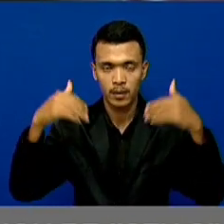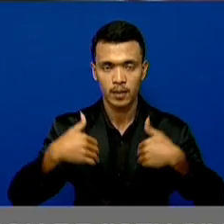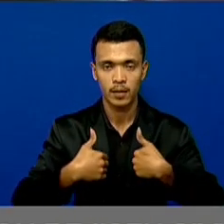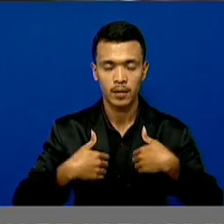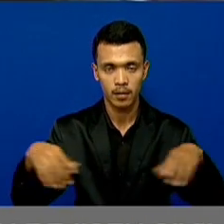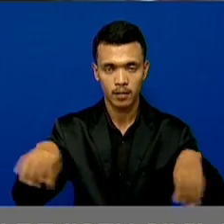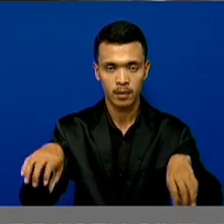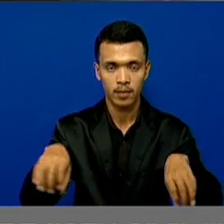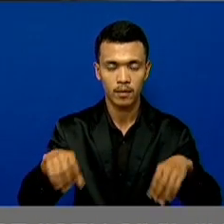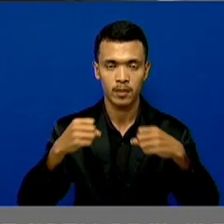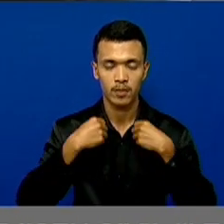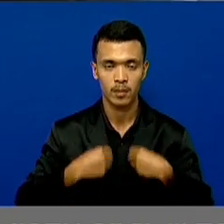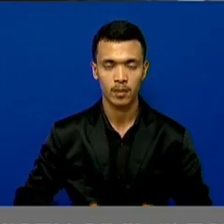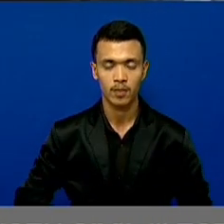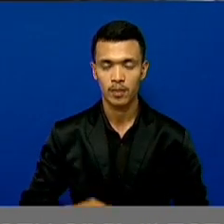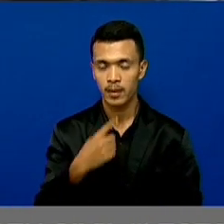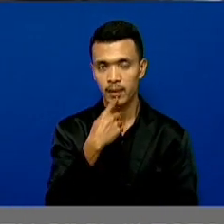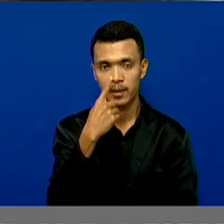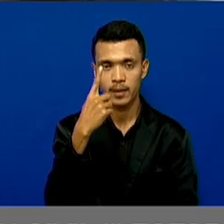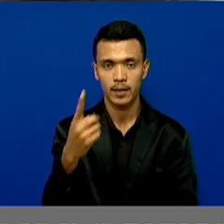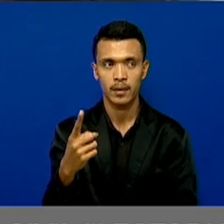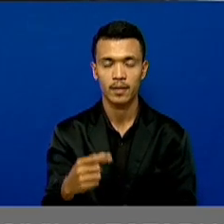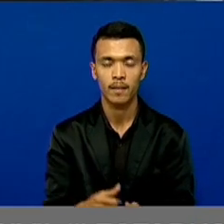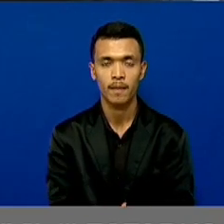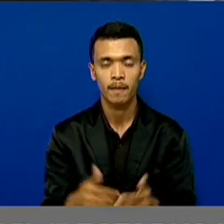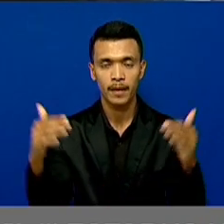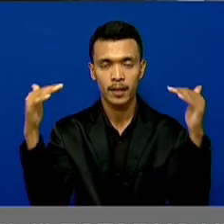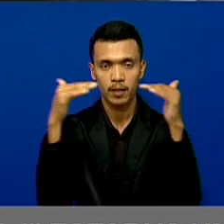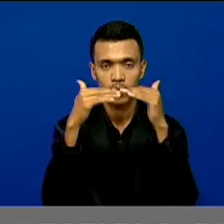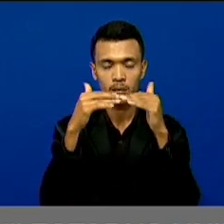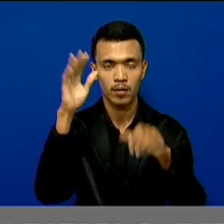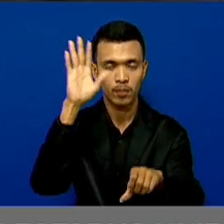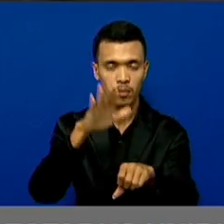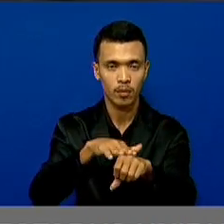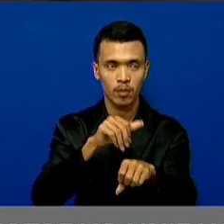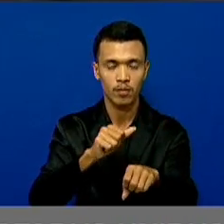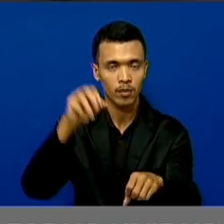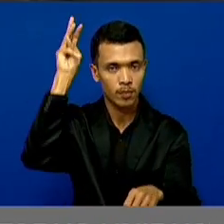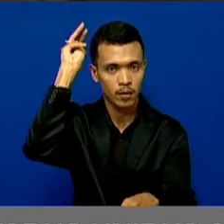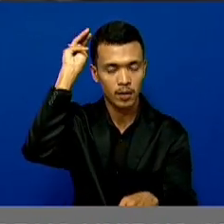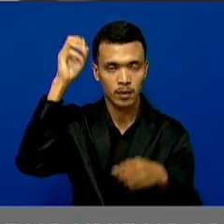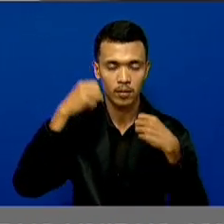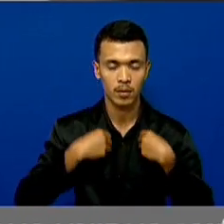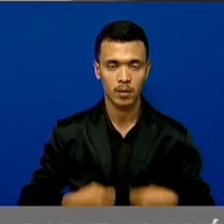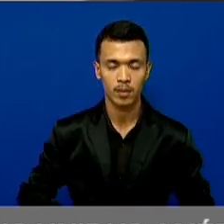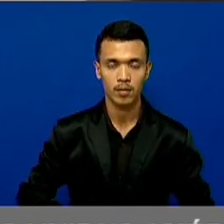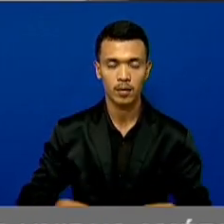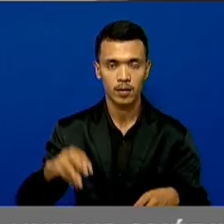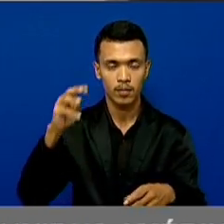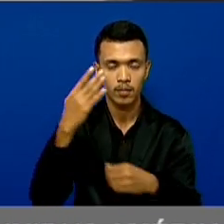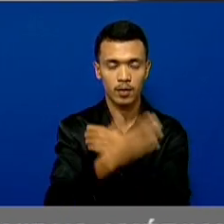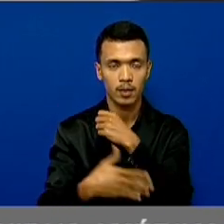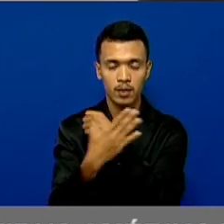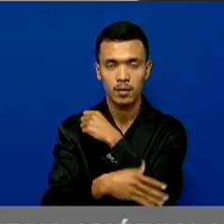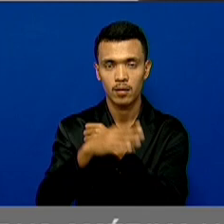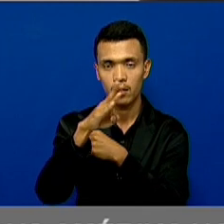Saúde. Benito Freitas atetem, durante o encontro, convida mos Ministro Saúde Brunei Darussalam, a